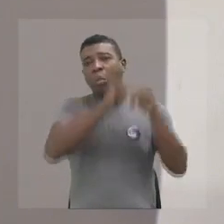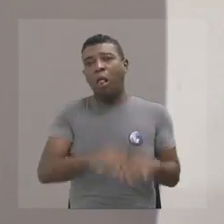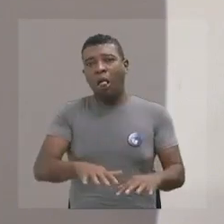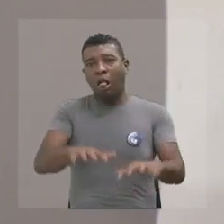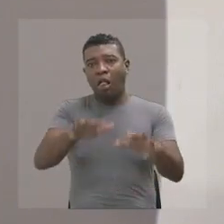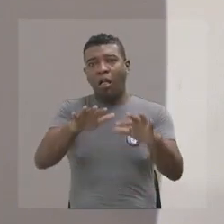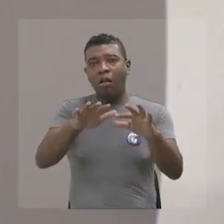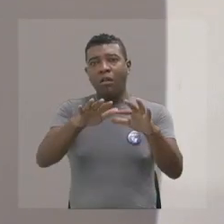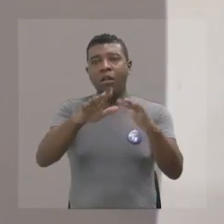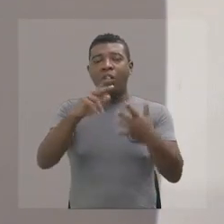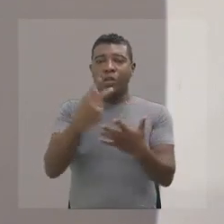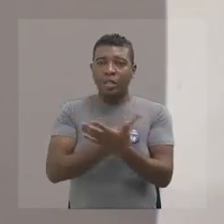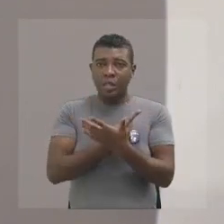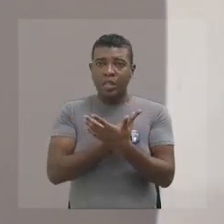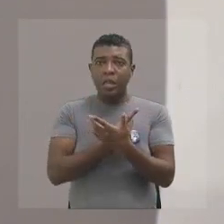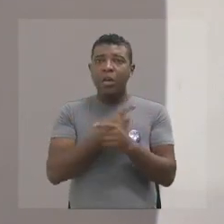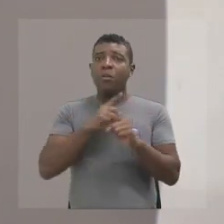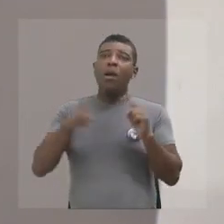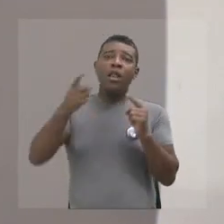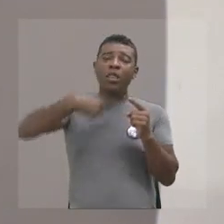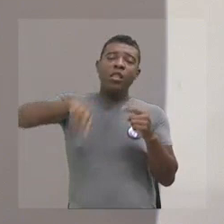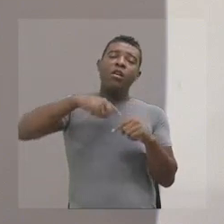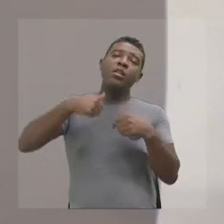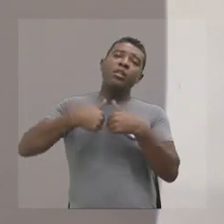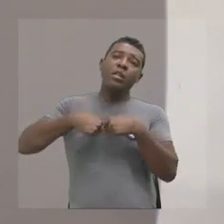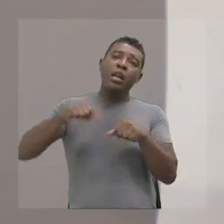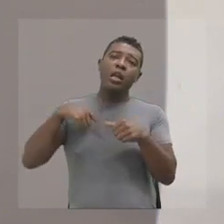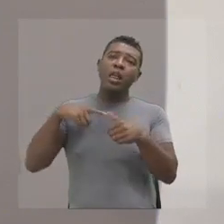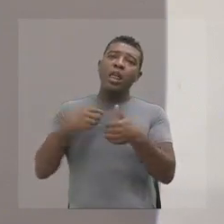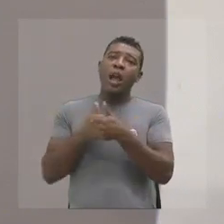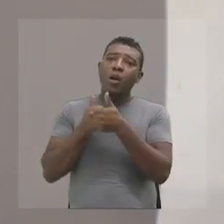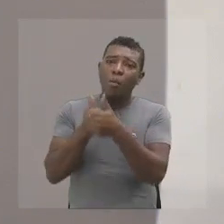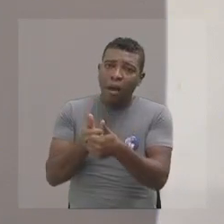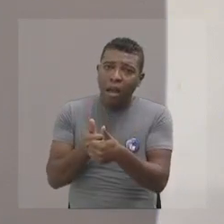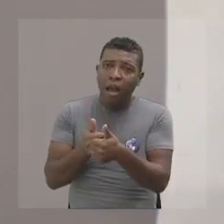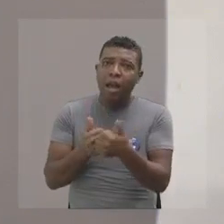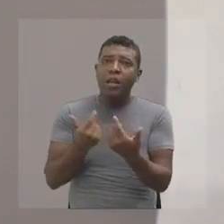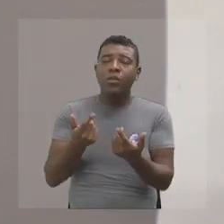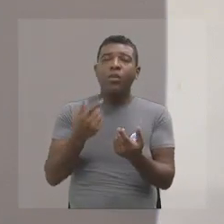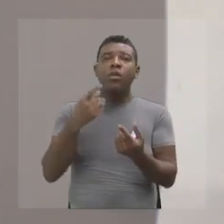internacionais a gente tem acompanhado com muita cautela deputada